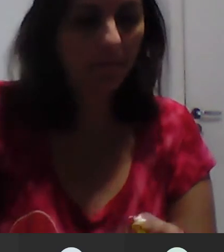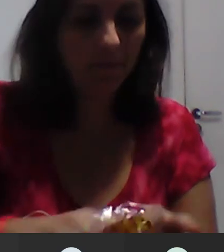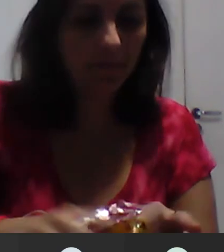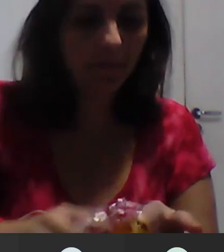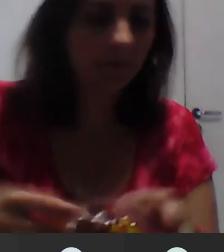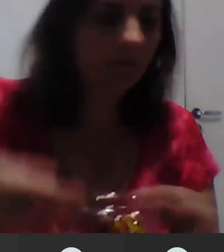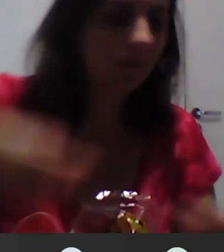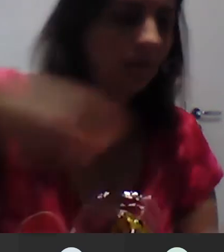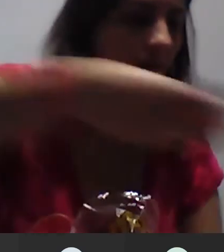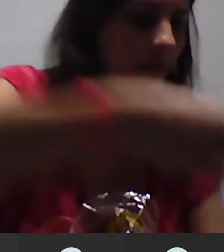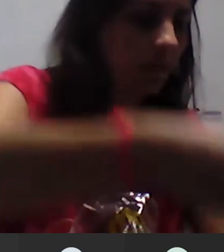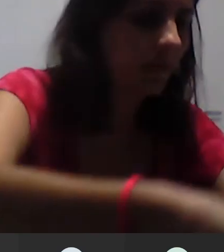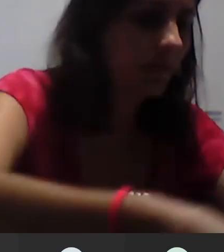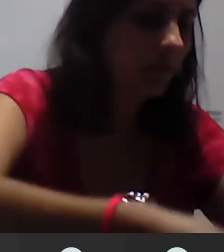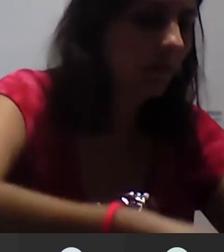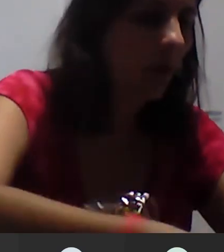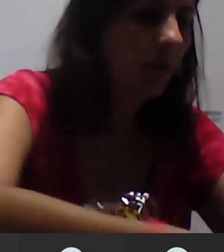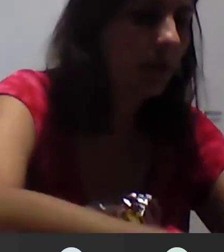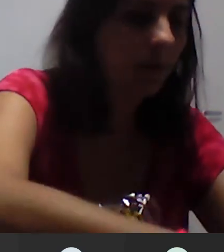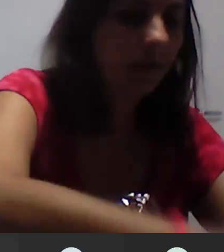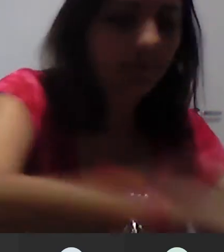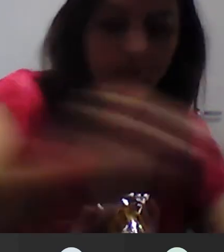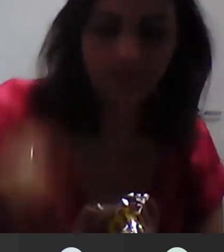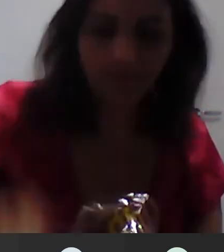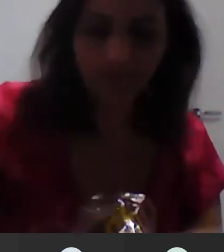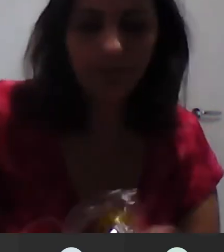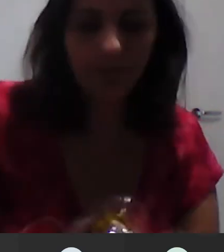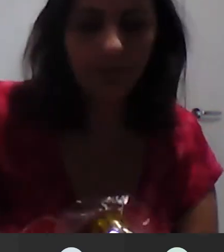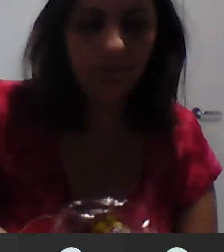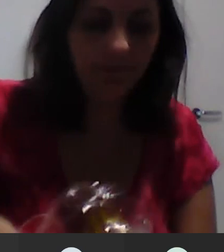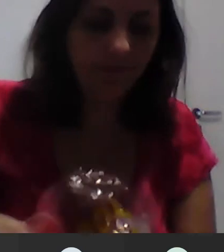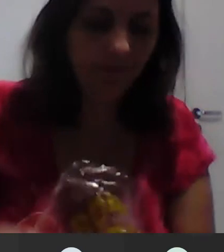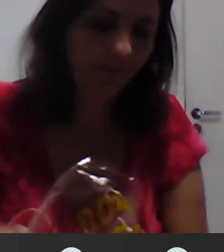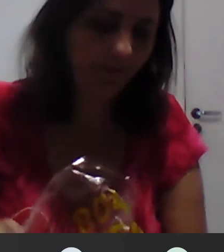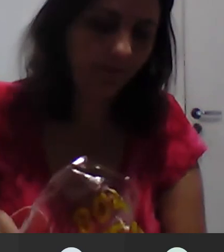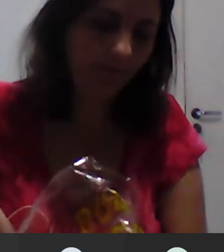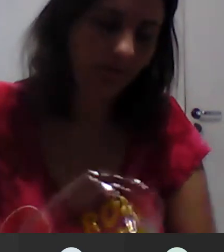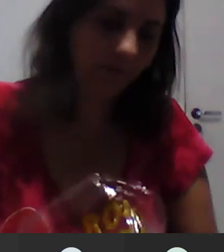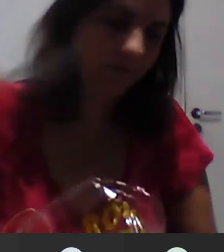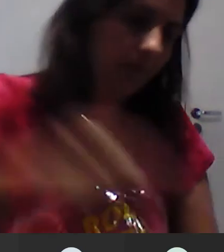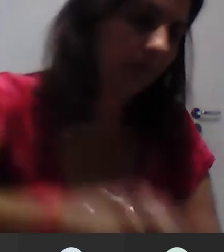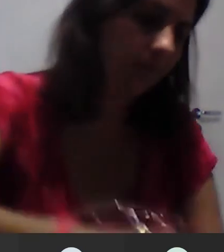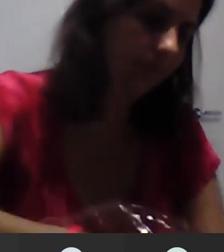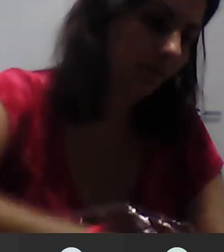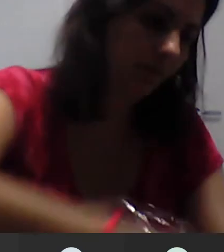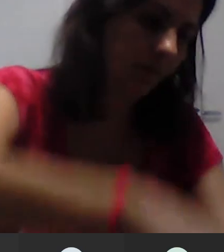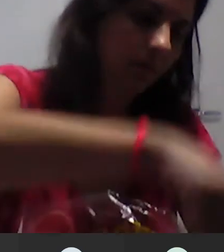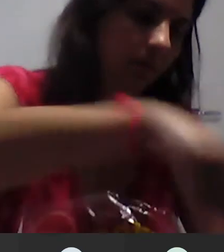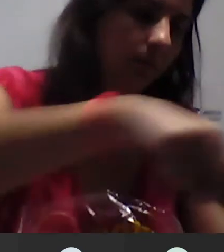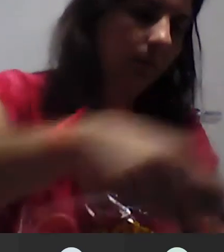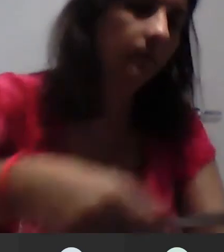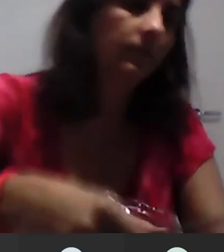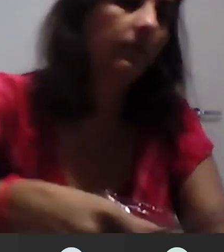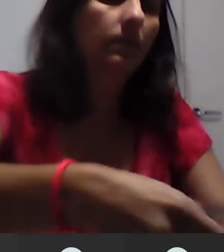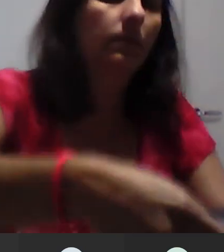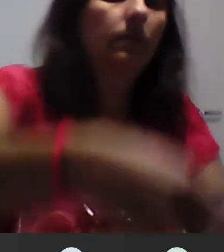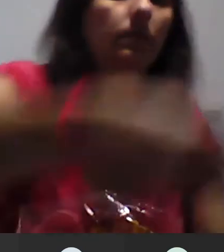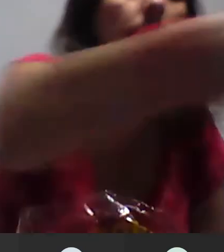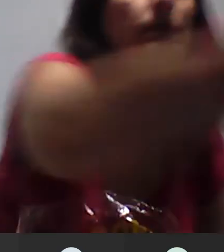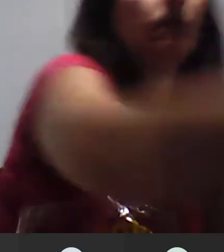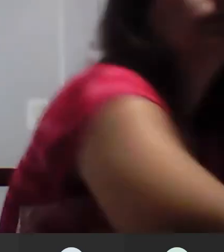a validade do óleo, tudo isso precisa ser observado. A forma de conservação desse óleo em casa também,